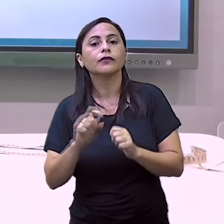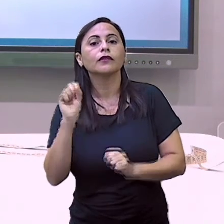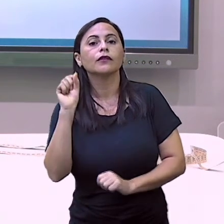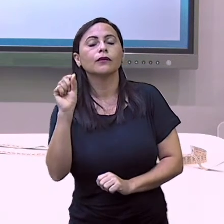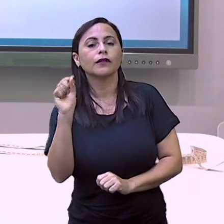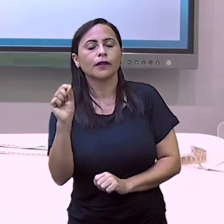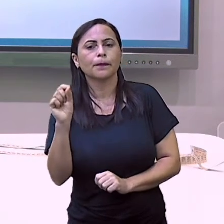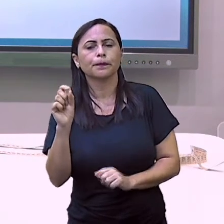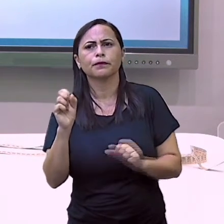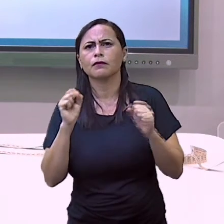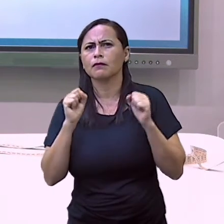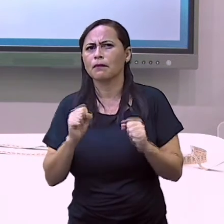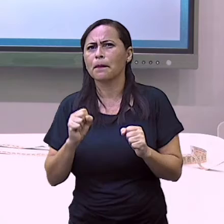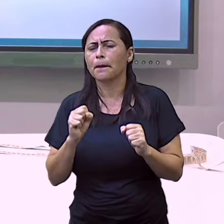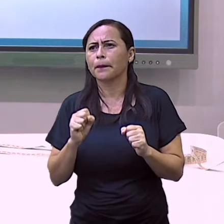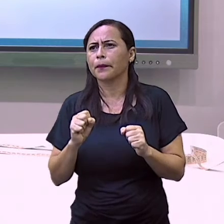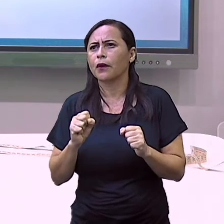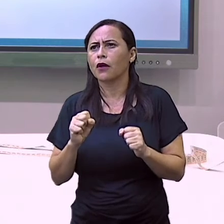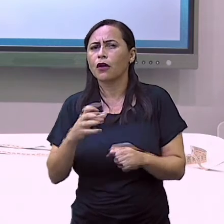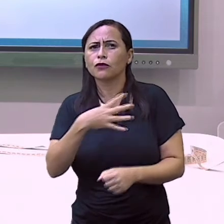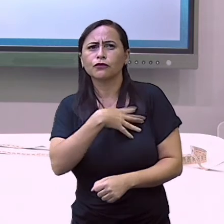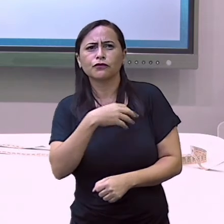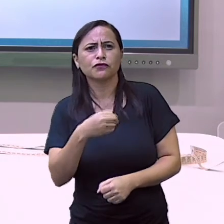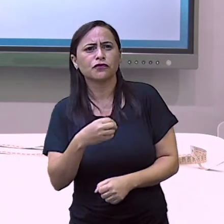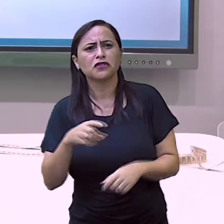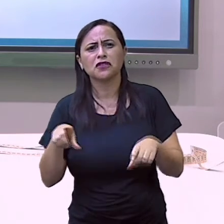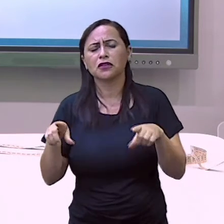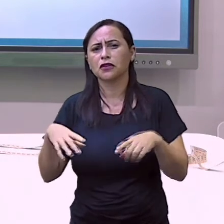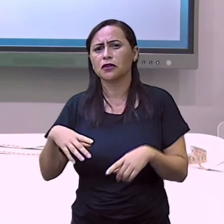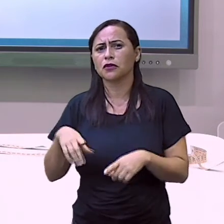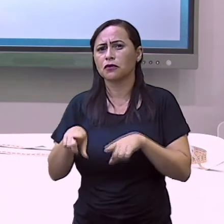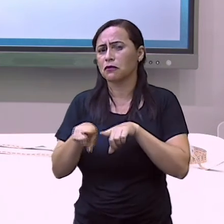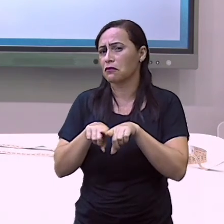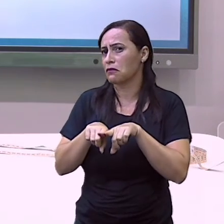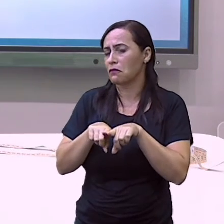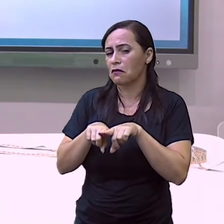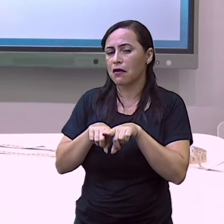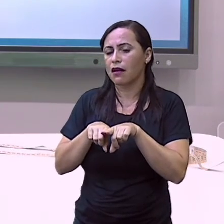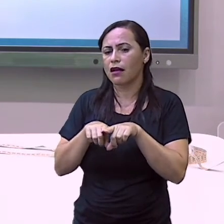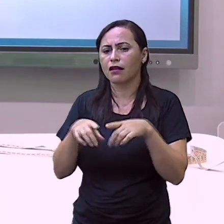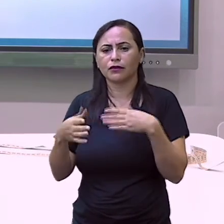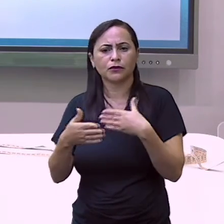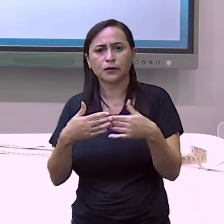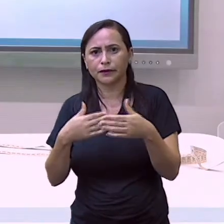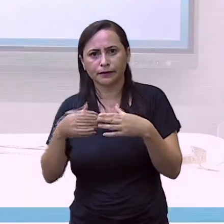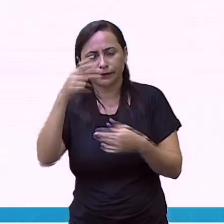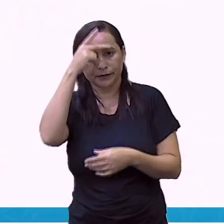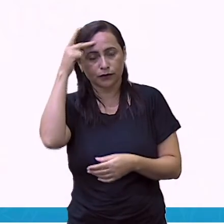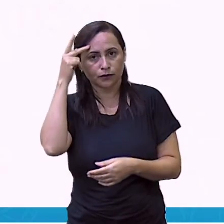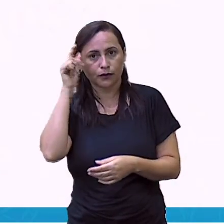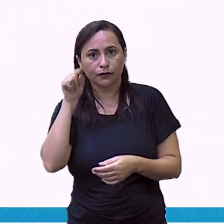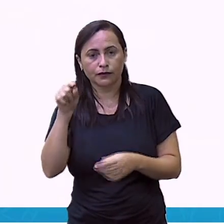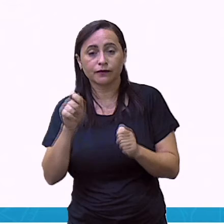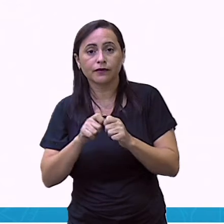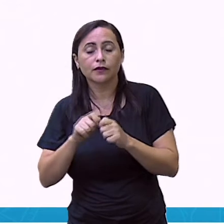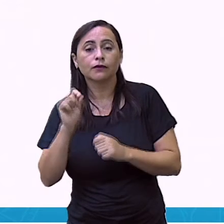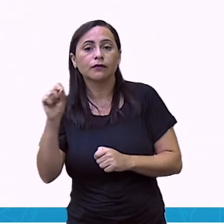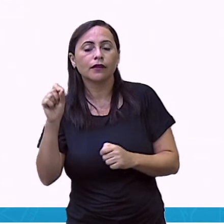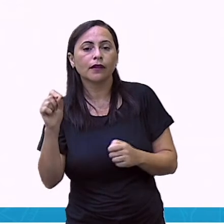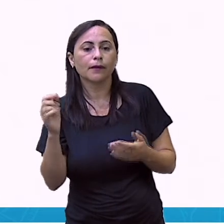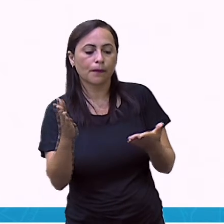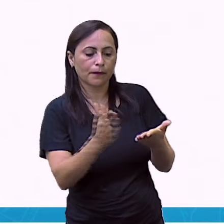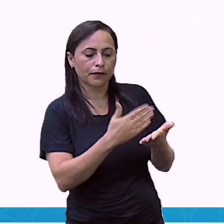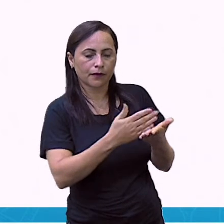Talvez um filho, um irmão, um tio, um parente, você vai registrar no seu caderno